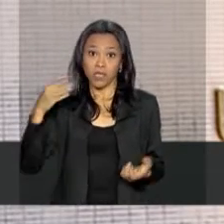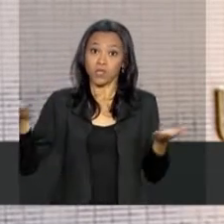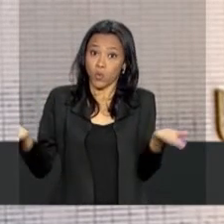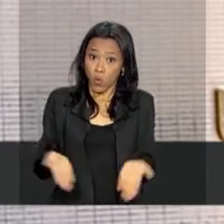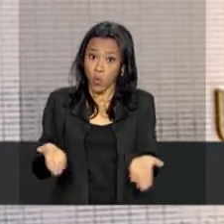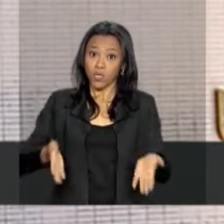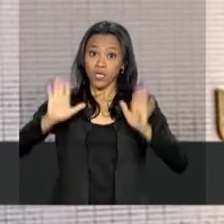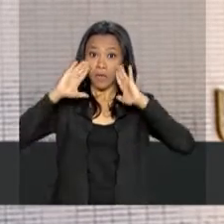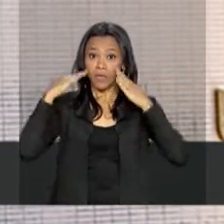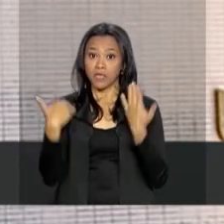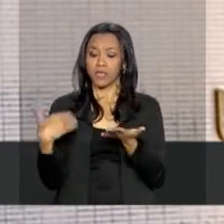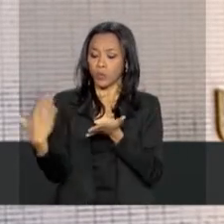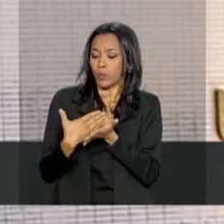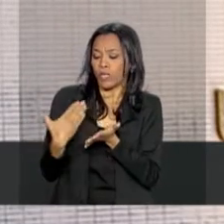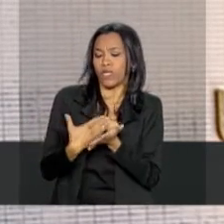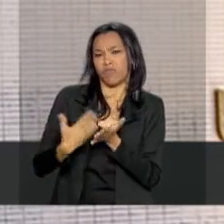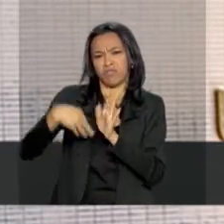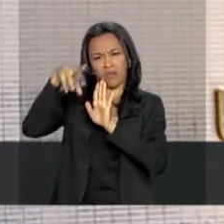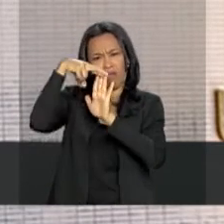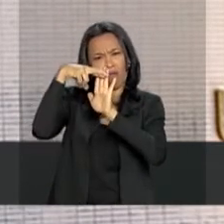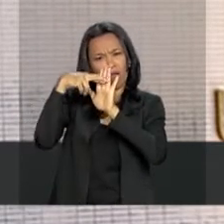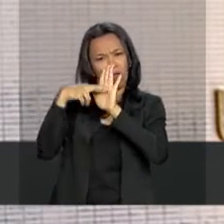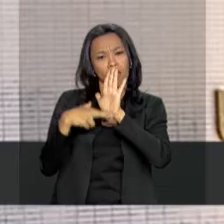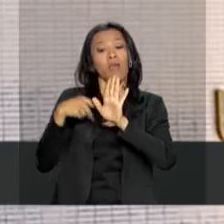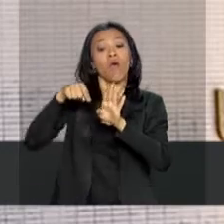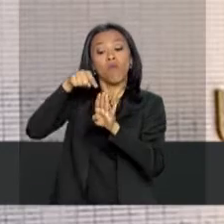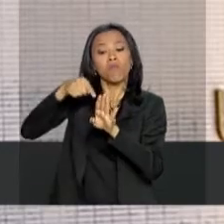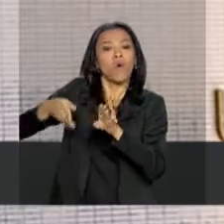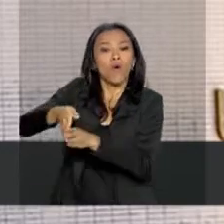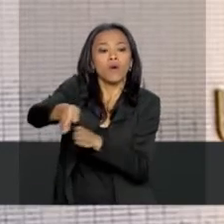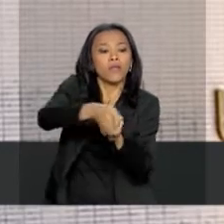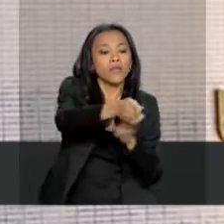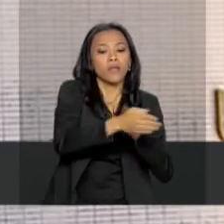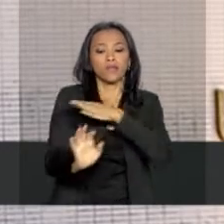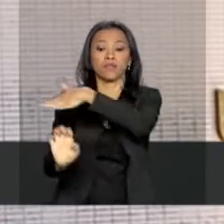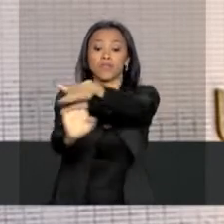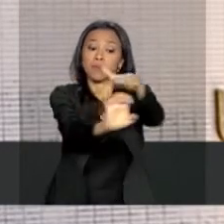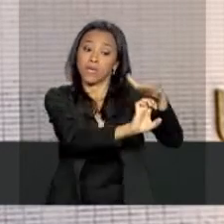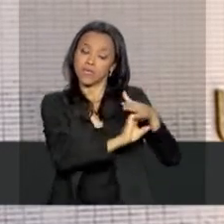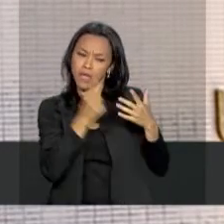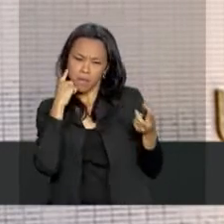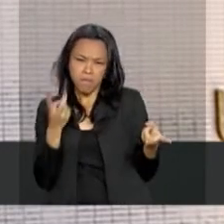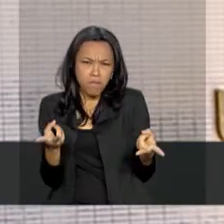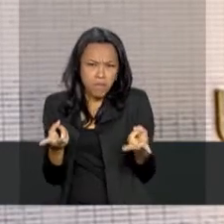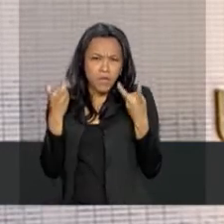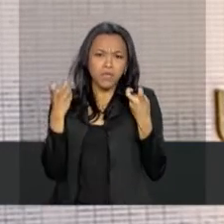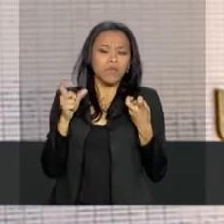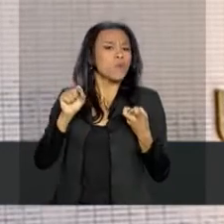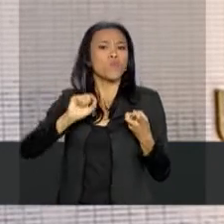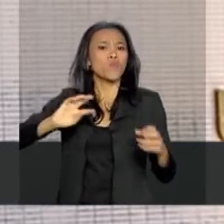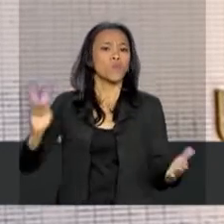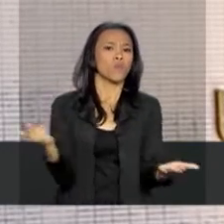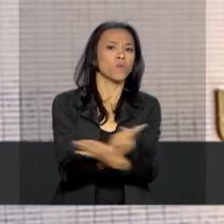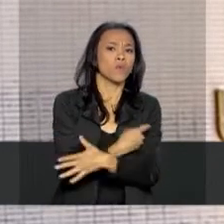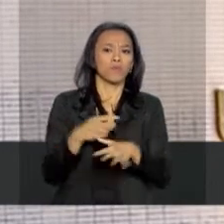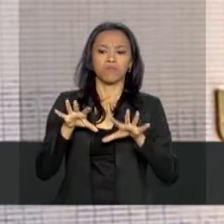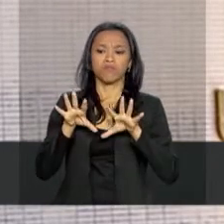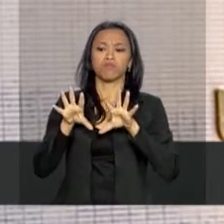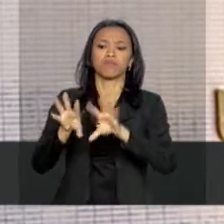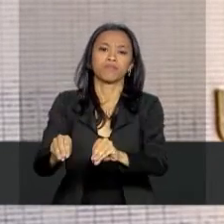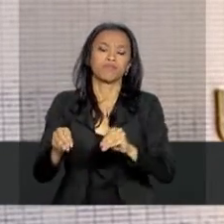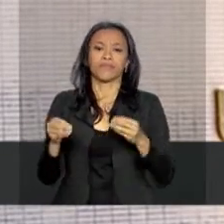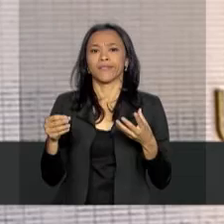um manual internacional de conduta que orienta empresas e funcionários a identificar e denunciar casos de exploração sexual de